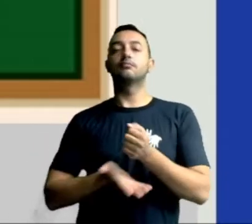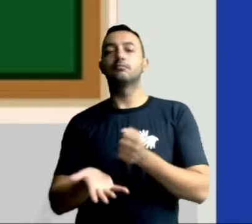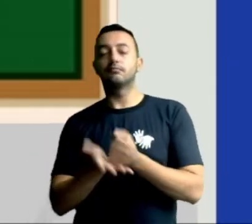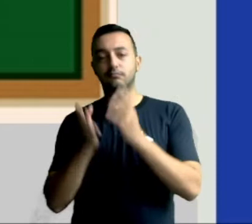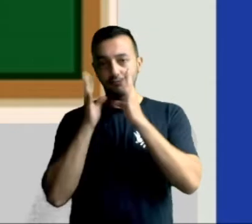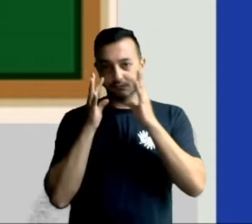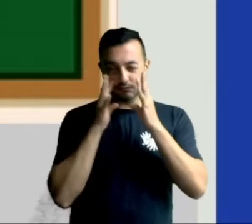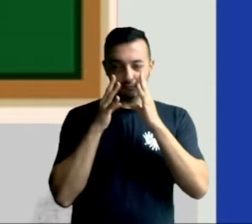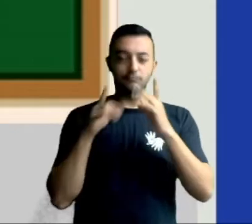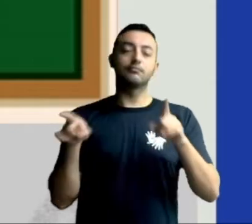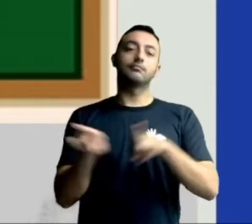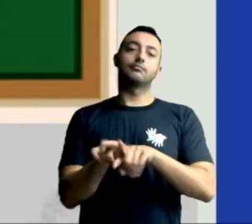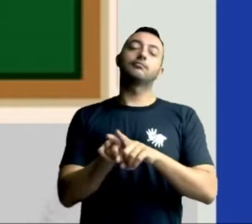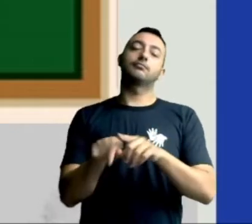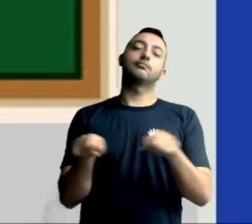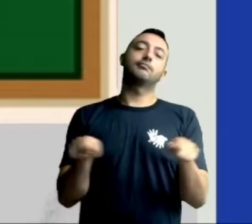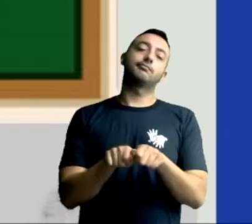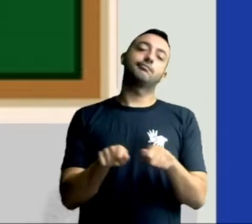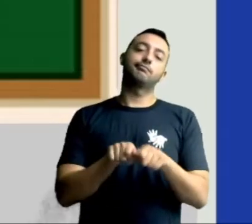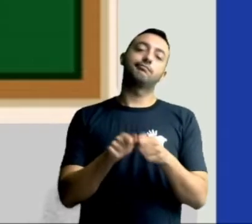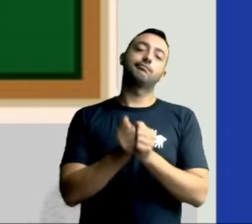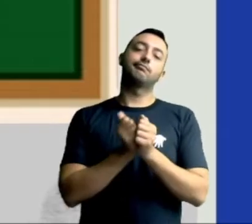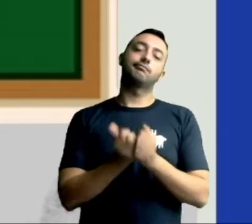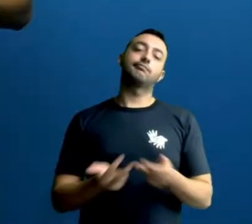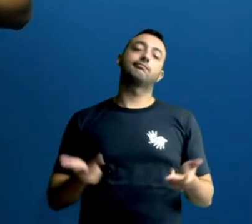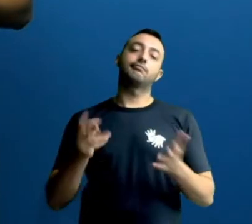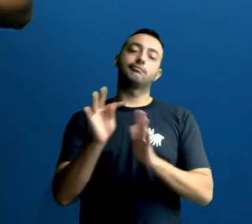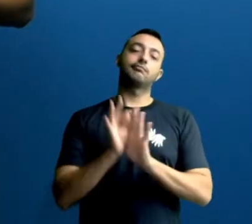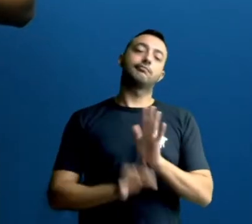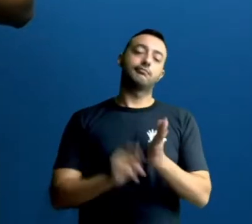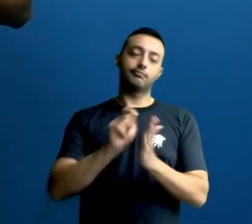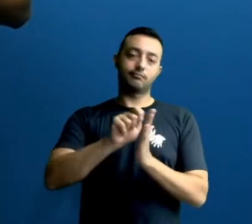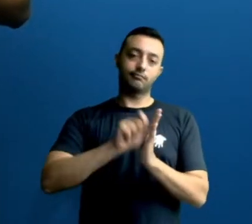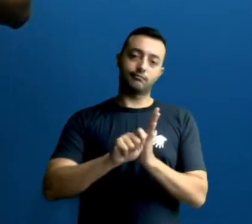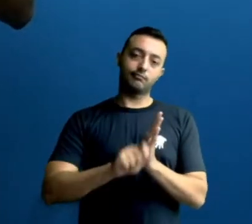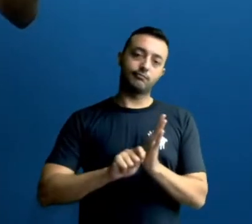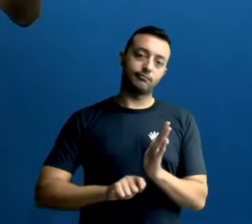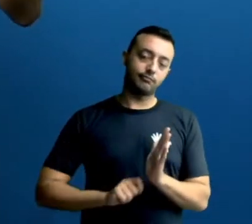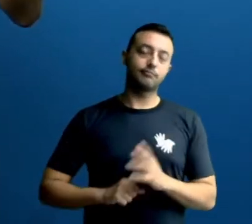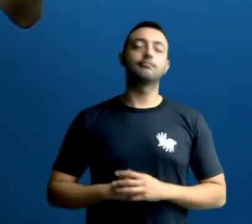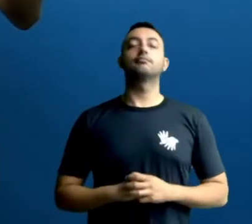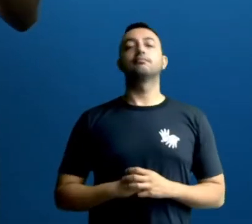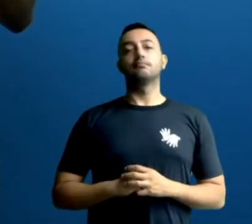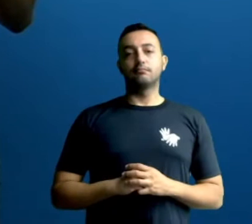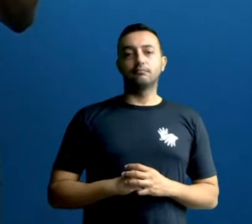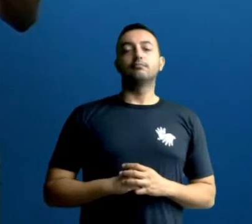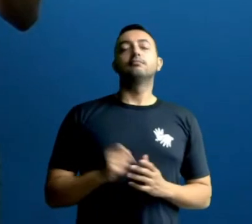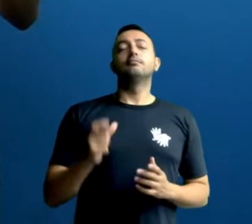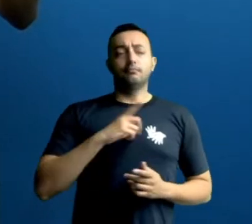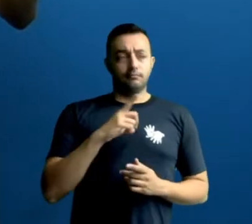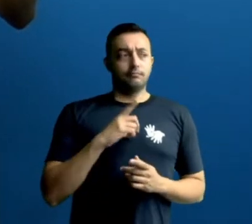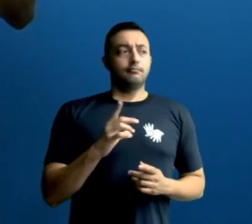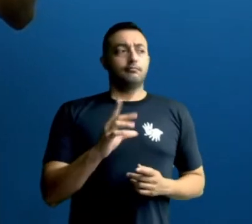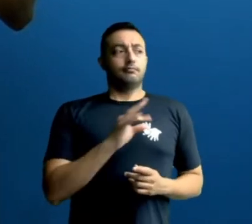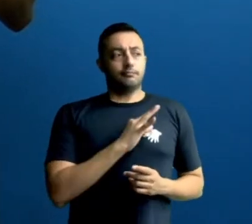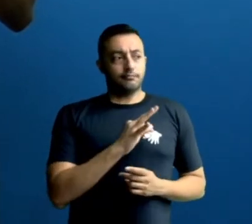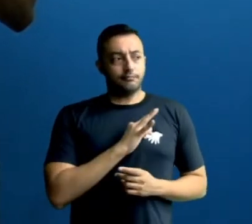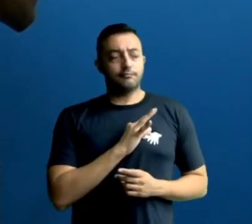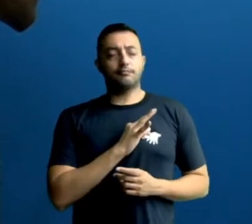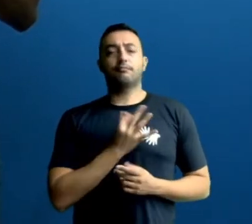atenção, até a produção de determinado tipo de texto. Nós temos técnicas, nós